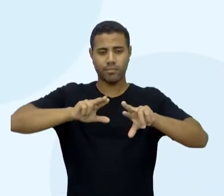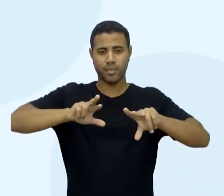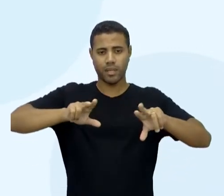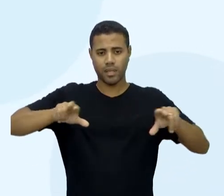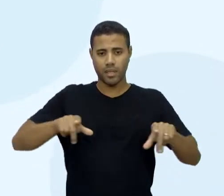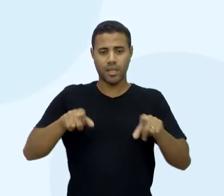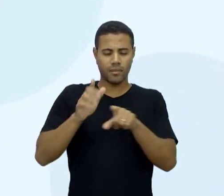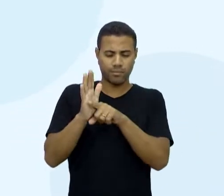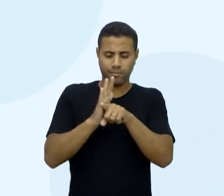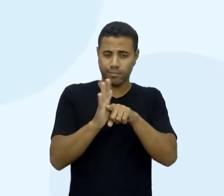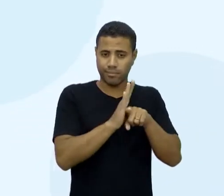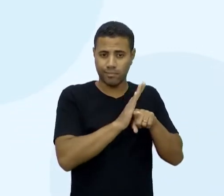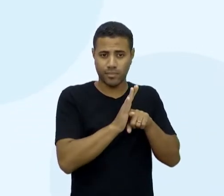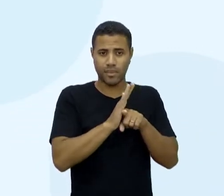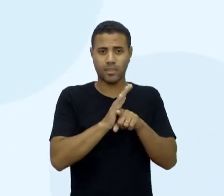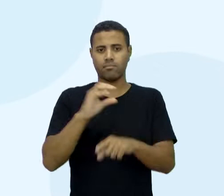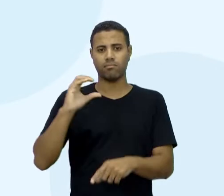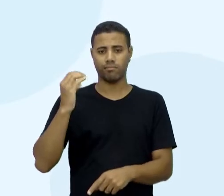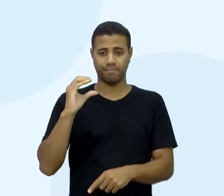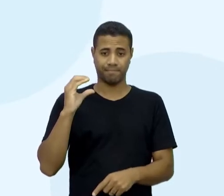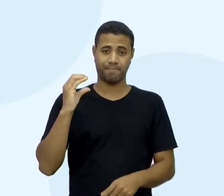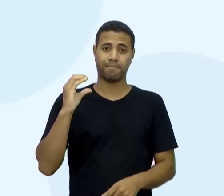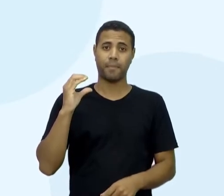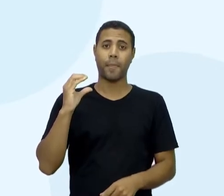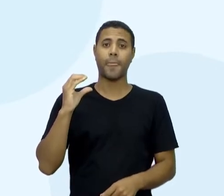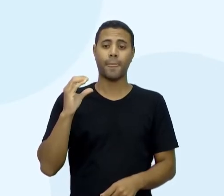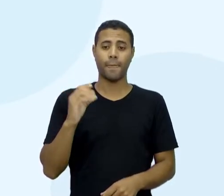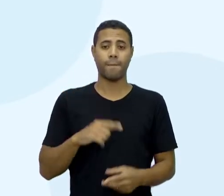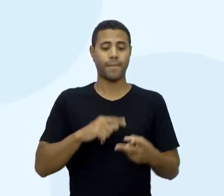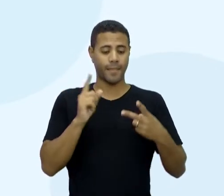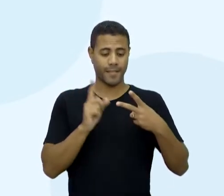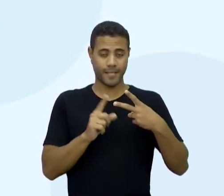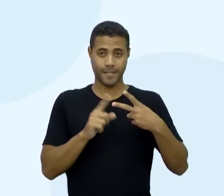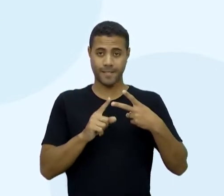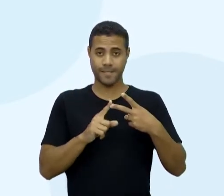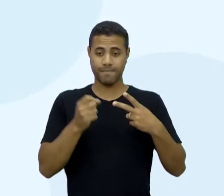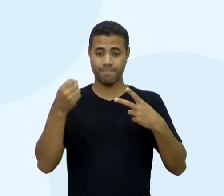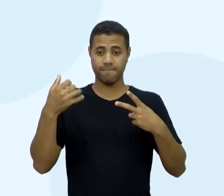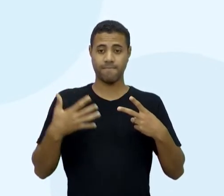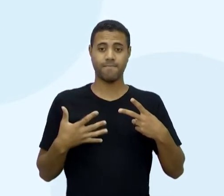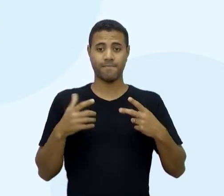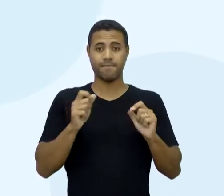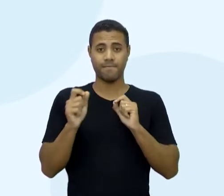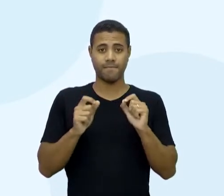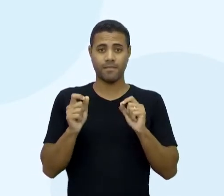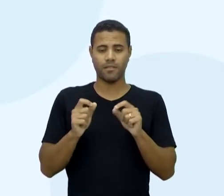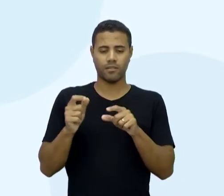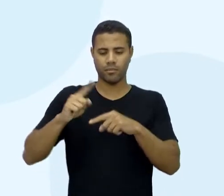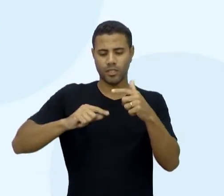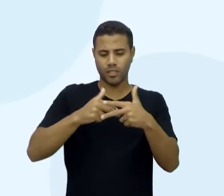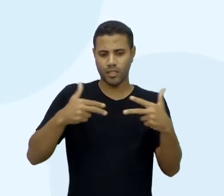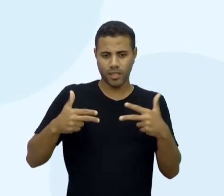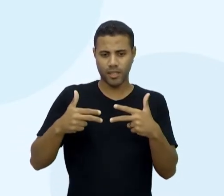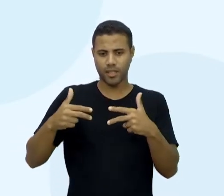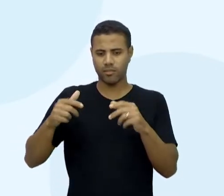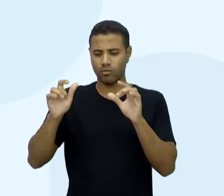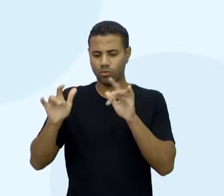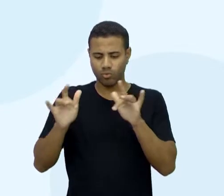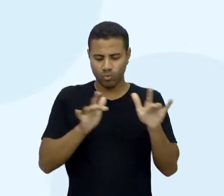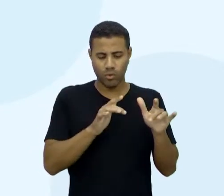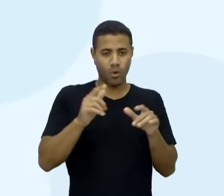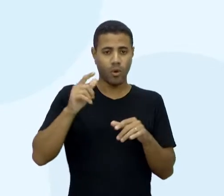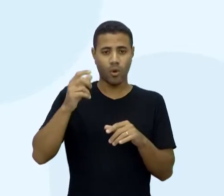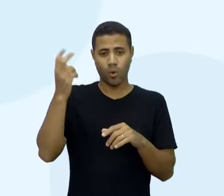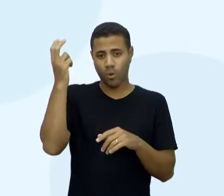à investigação científica. E a nossa segunda habilidade, que é analisar objetos e vestígios da